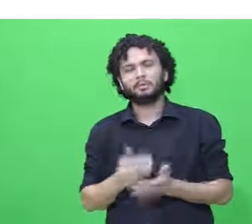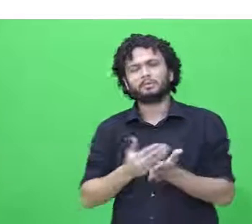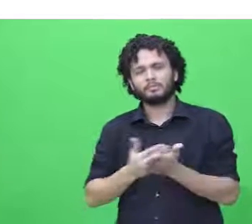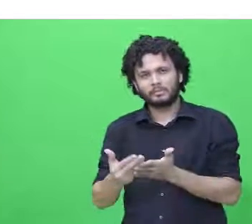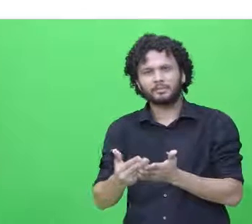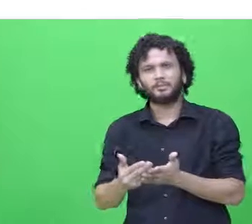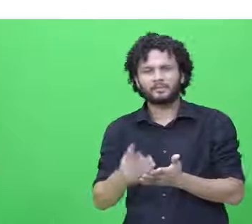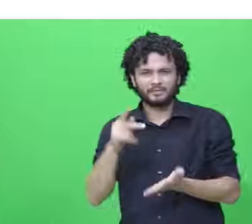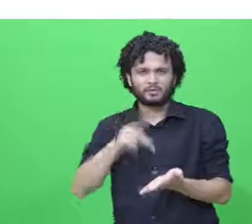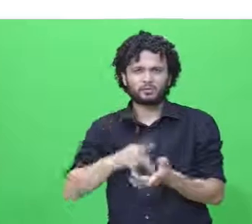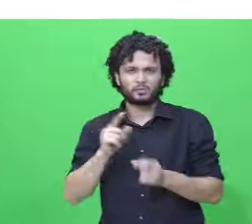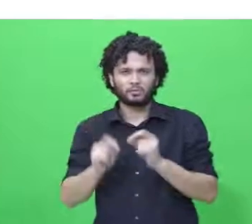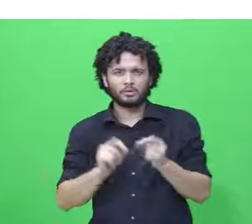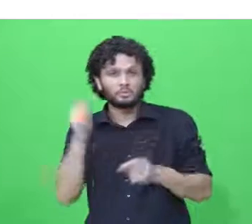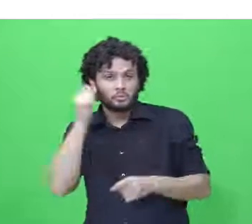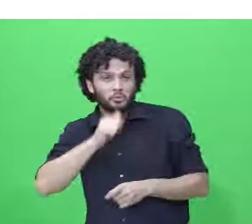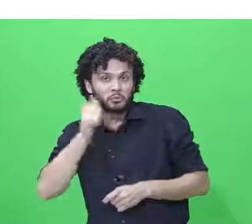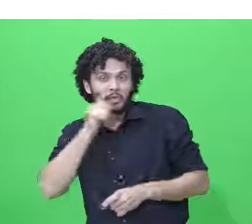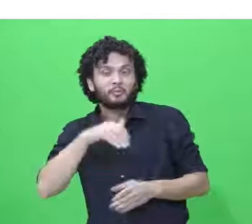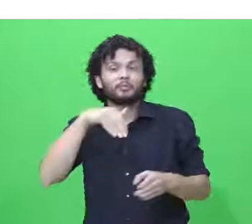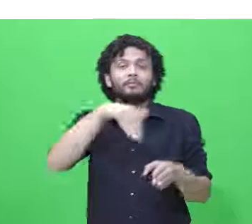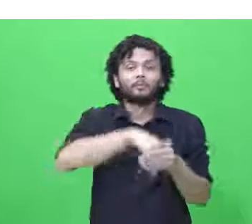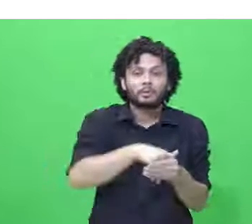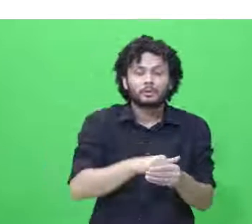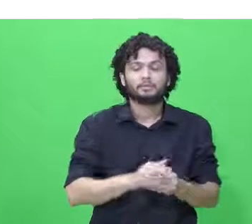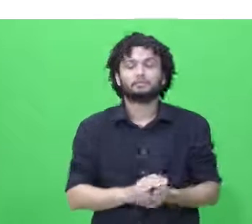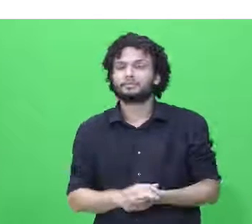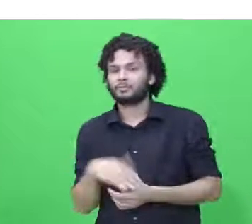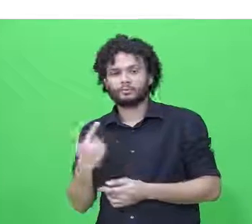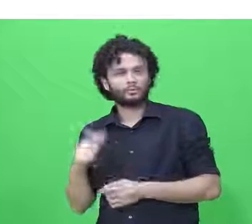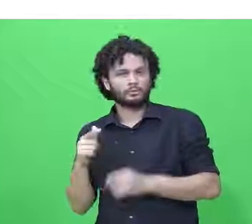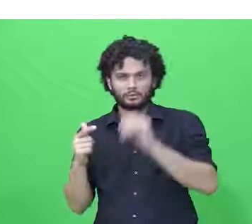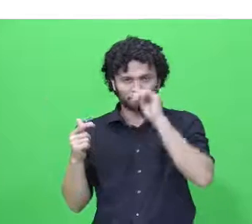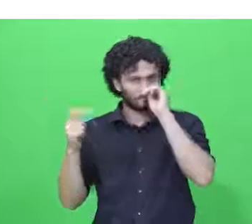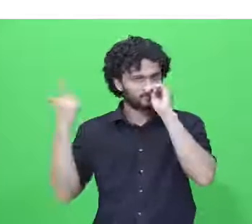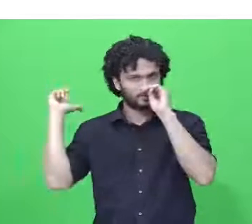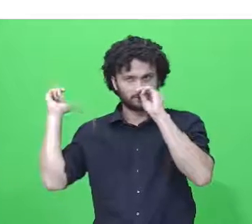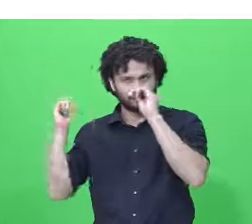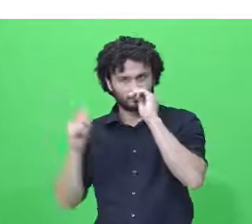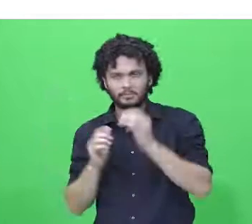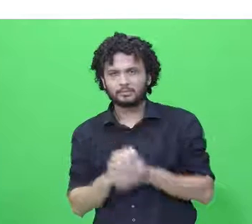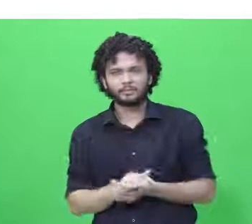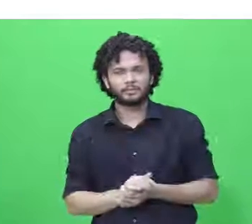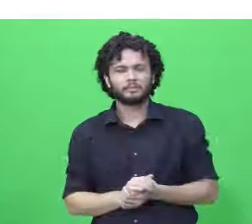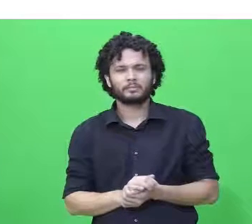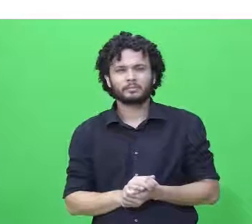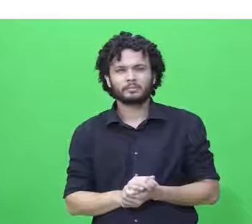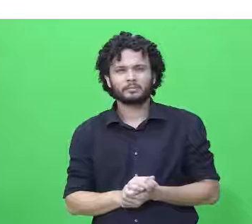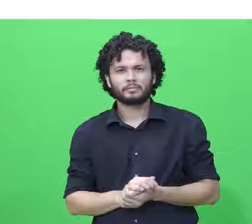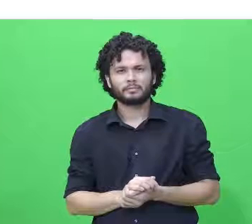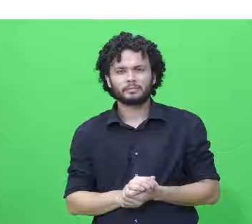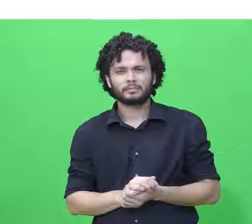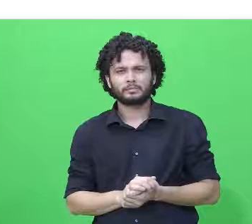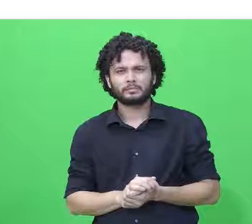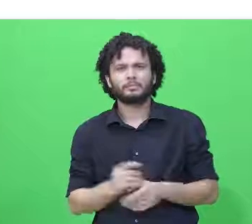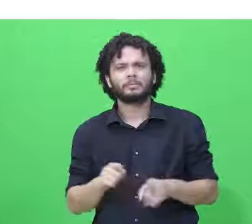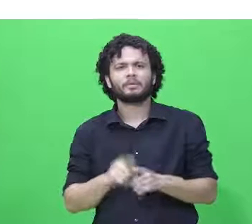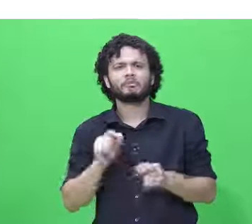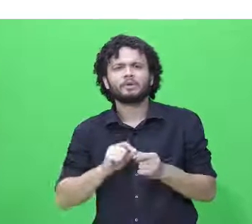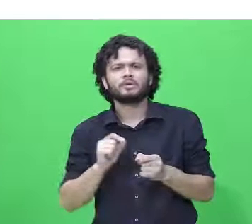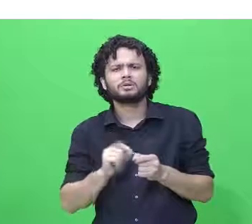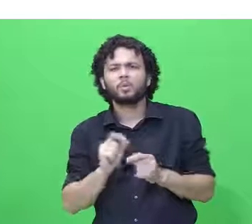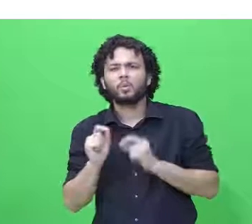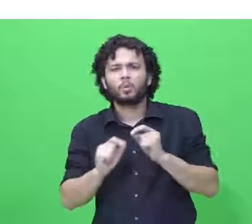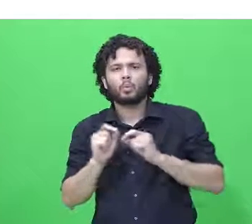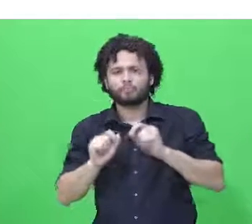verdade, começar a colocar, por exemplo, mulheres para votar, né, que não havia, então, nesse Brasil, e mais, né, fazer,